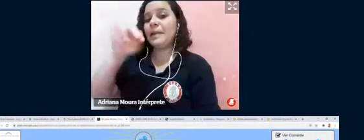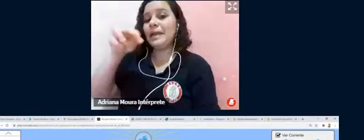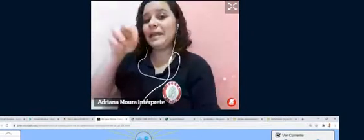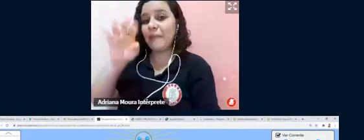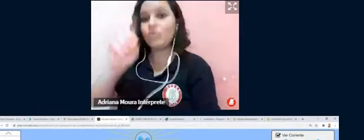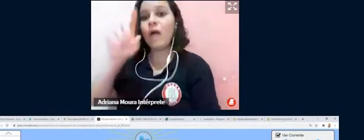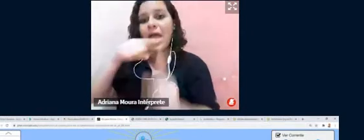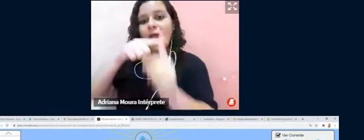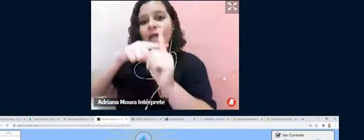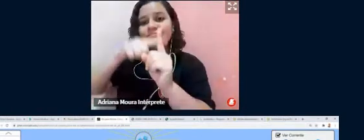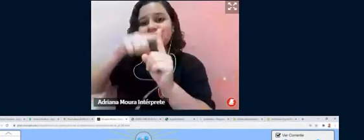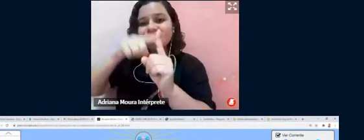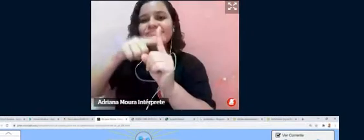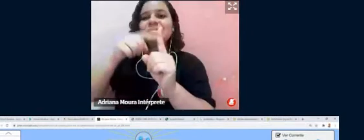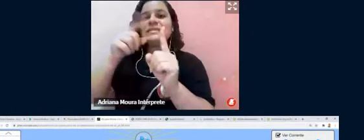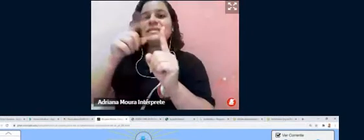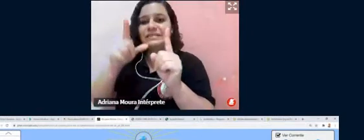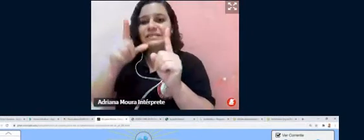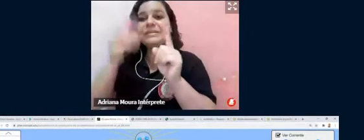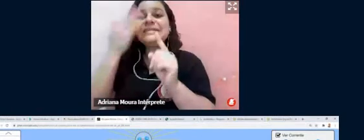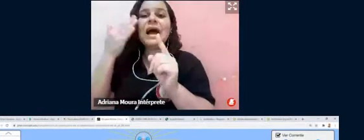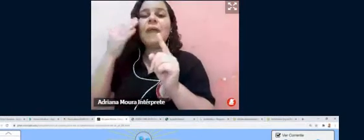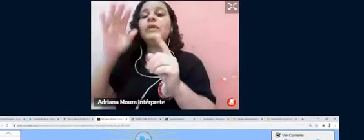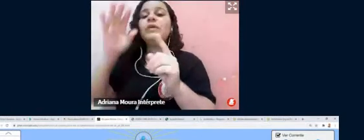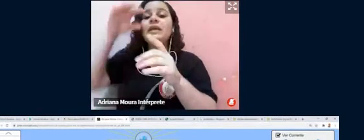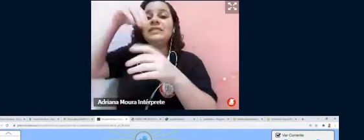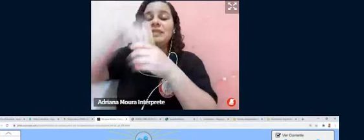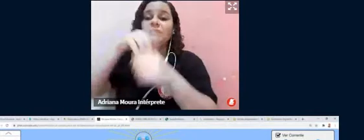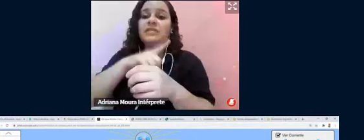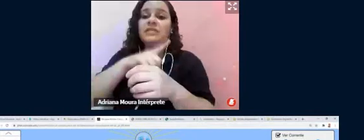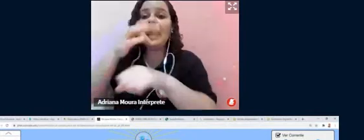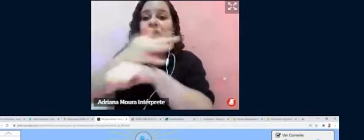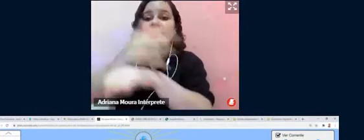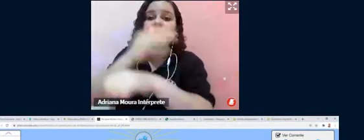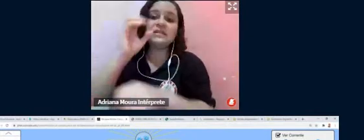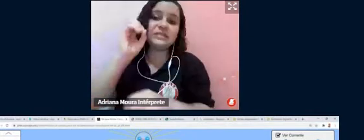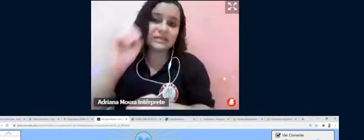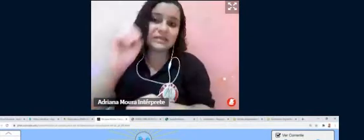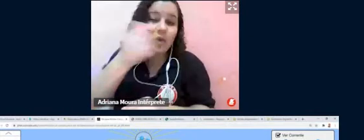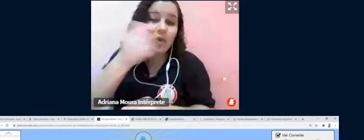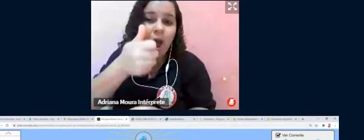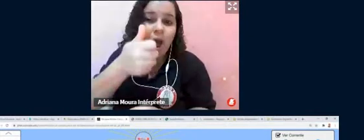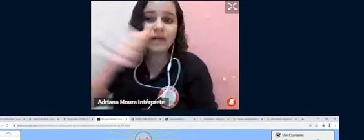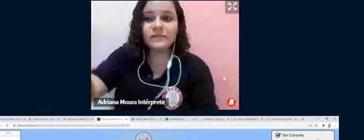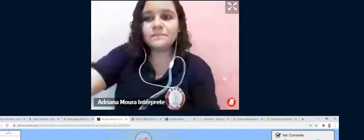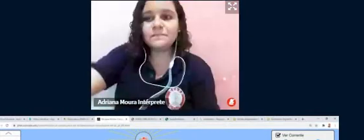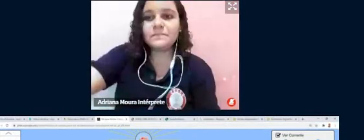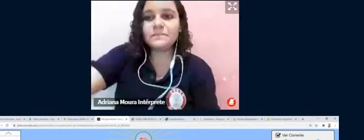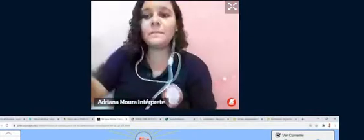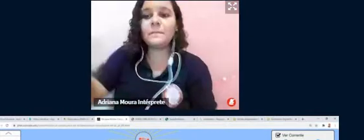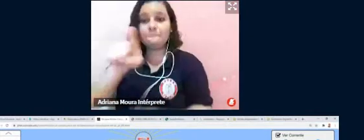pequena, desprezível, quase zero. Se você quiser medir, deixa eu só mudar aqui para a corrente